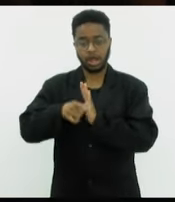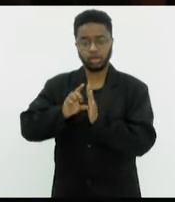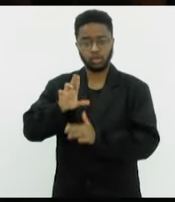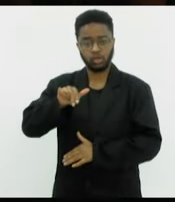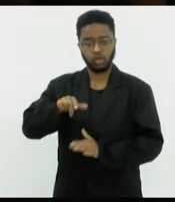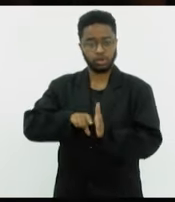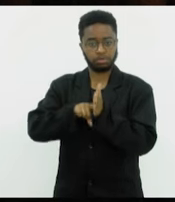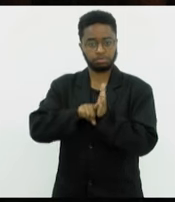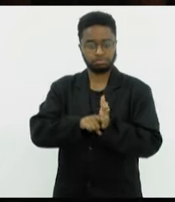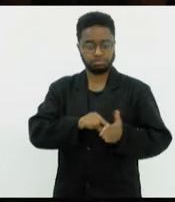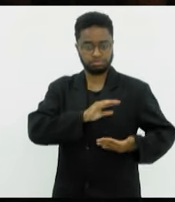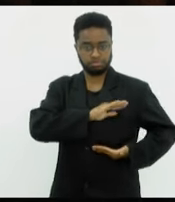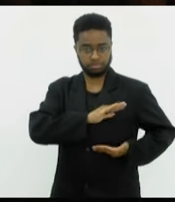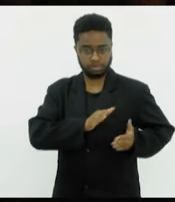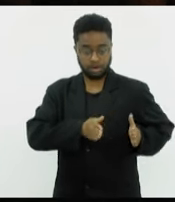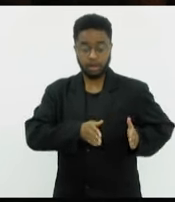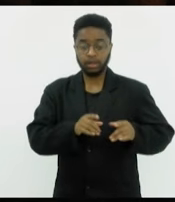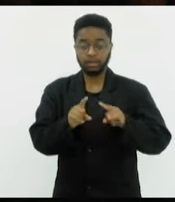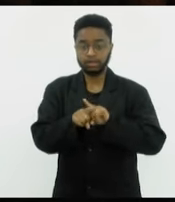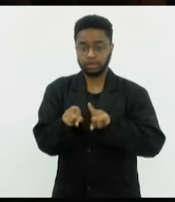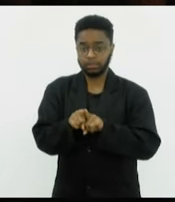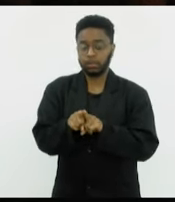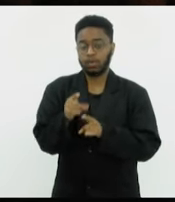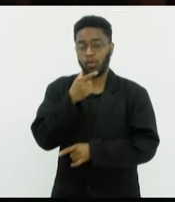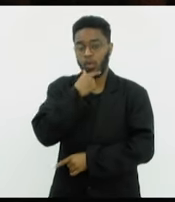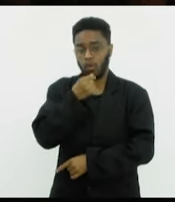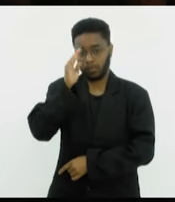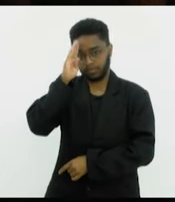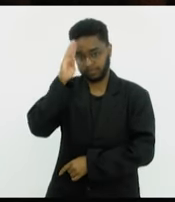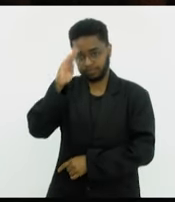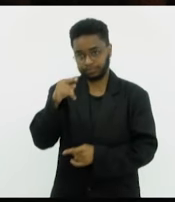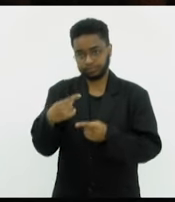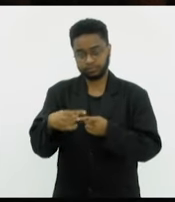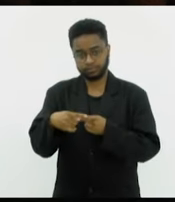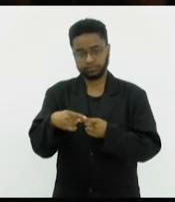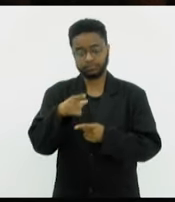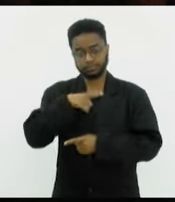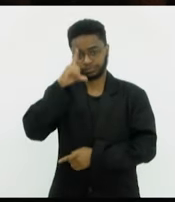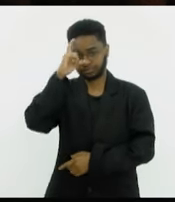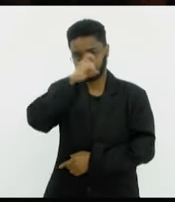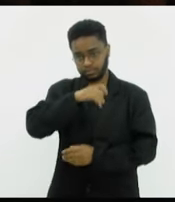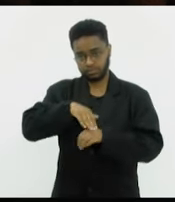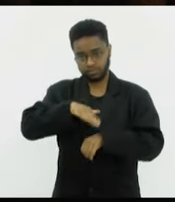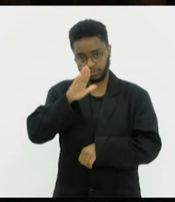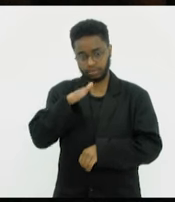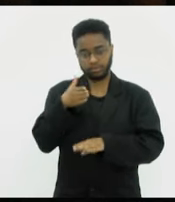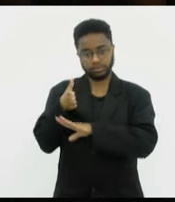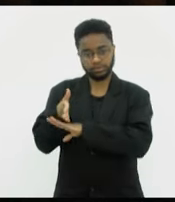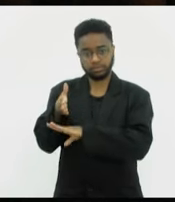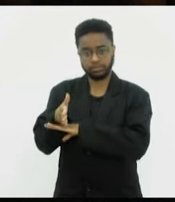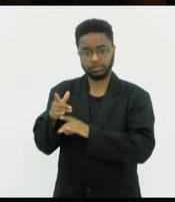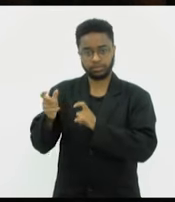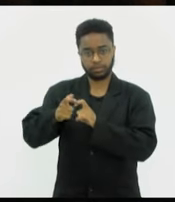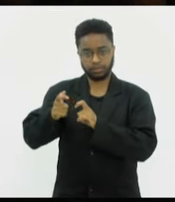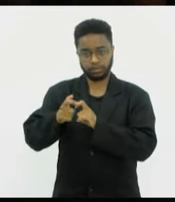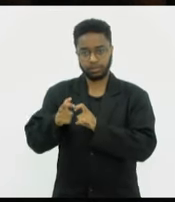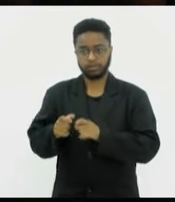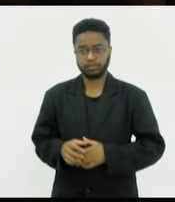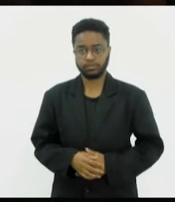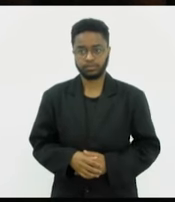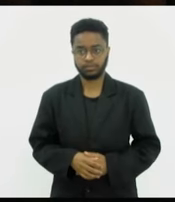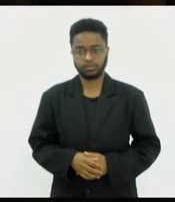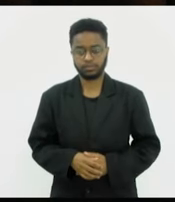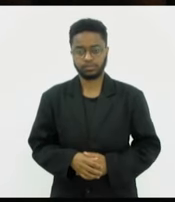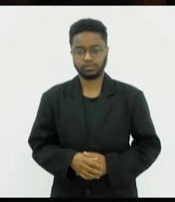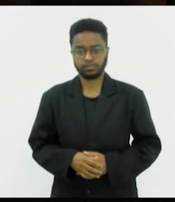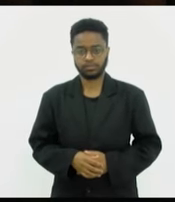foram encaminhadas, e principalmente aos homens, que têm muito mais dificuldades de ir ao médico, o homem é teimoso quanto a ir